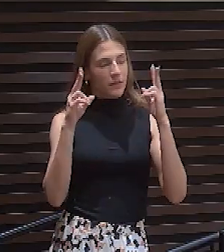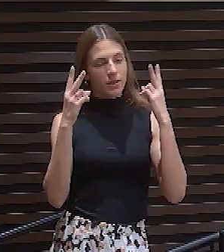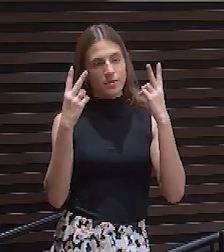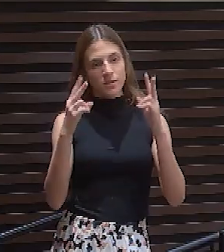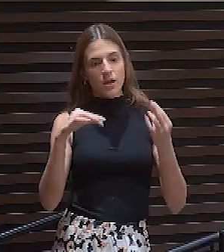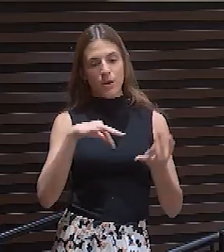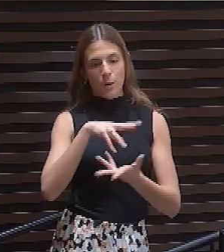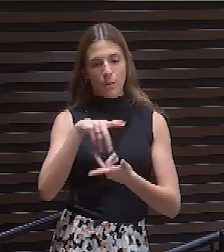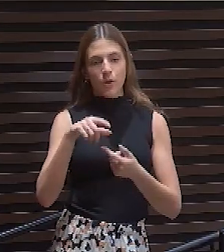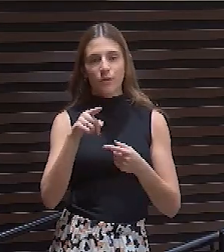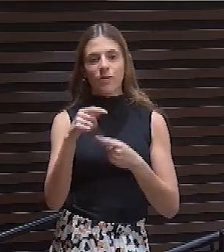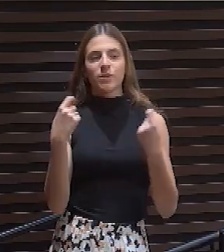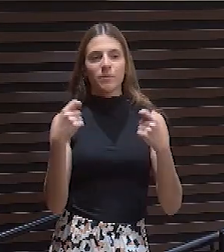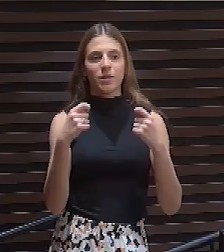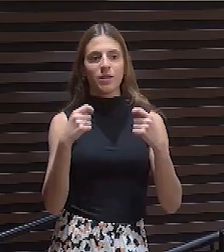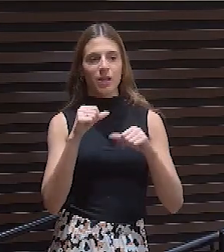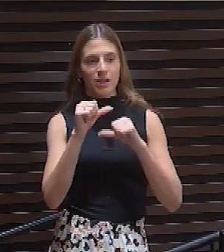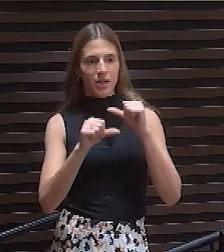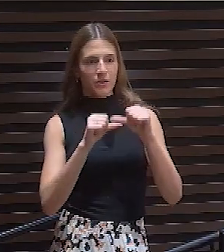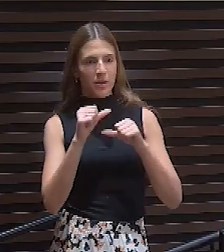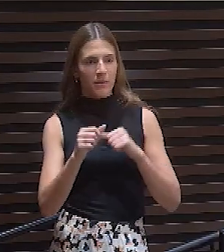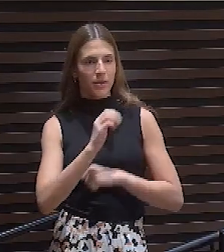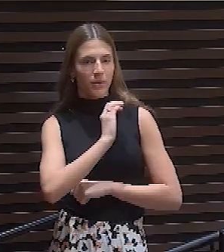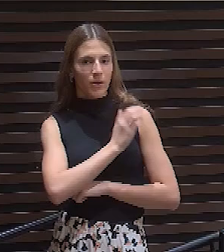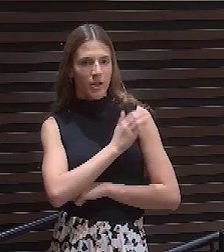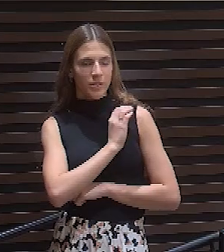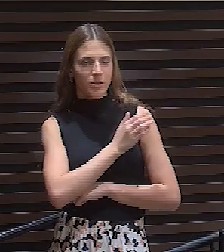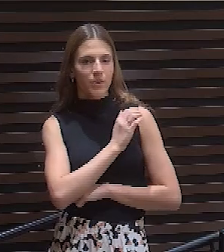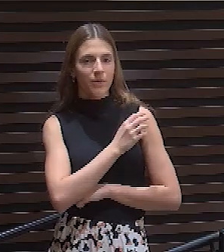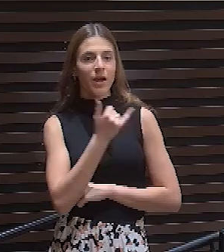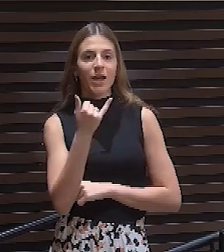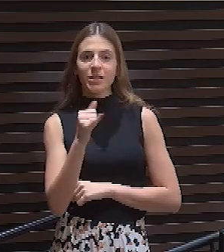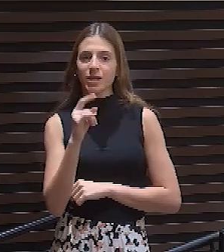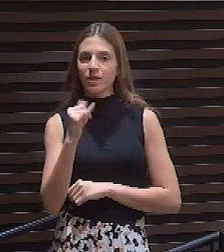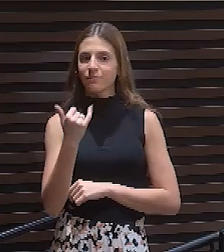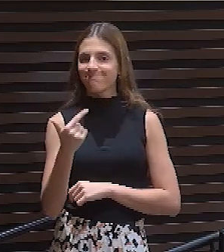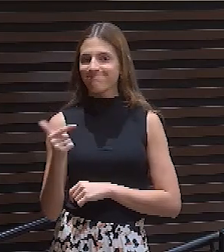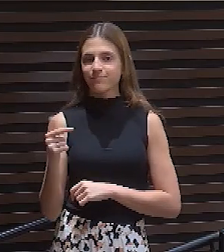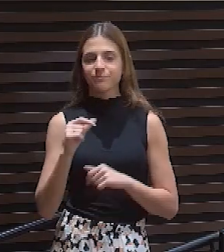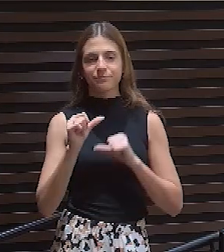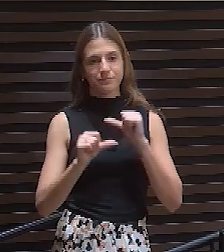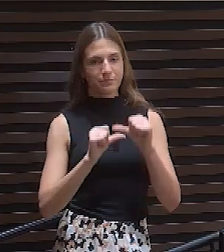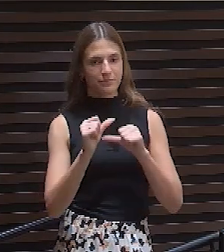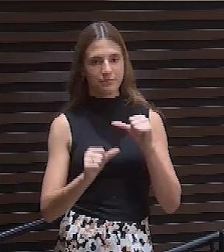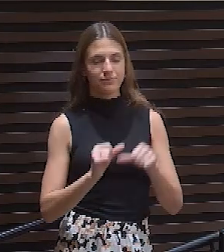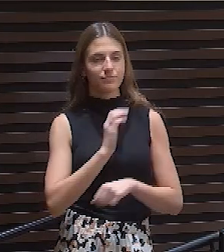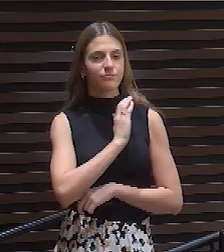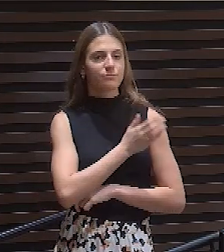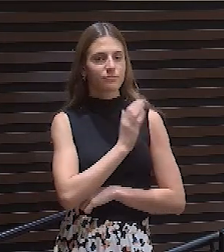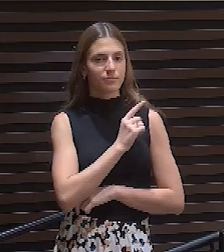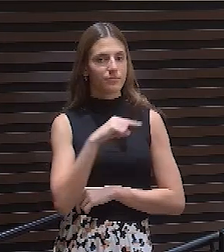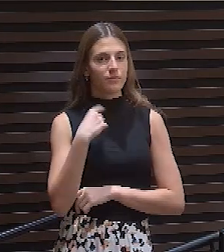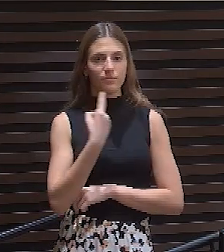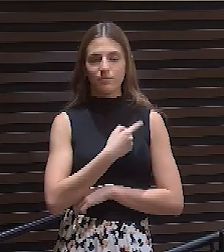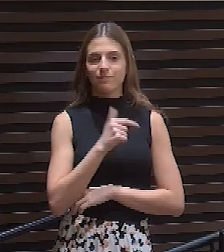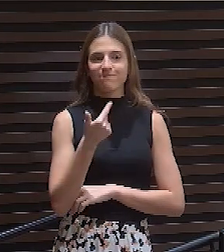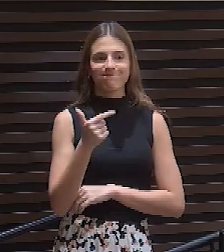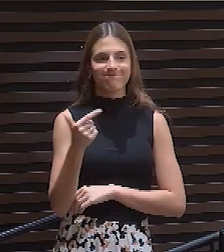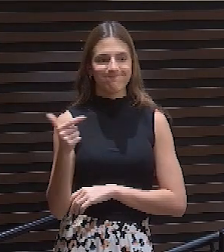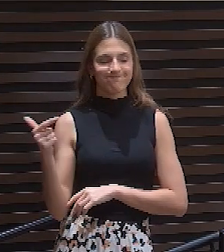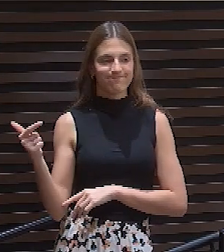ser circuncidado no coração. Se não houver essa circuncisão do coração, nós não teremos